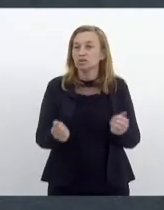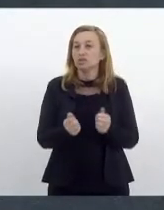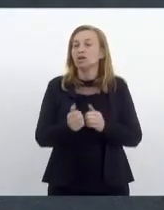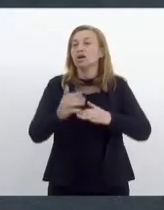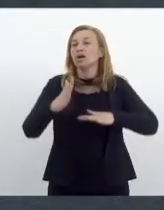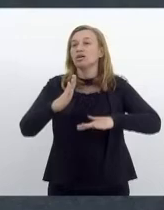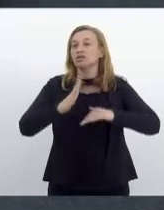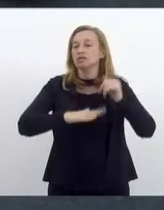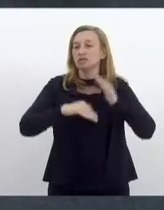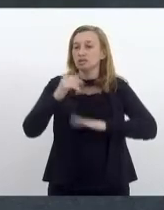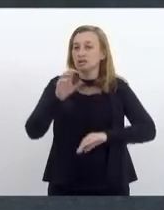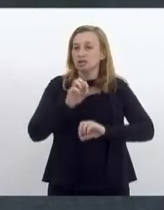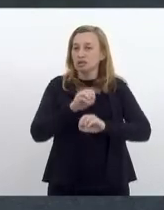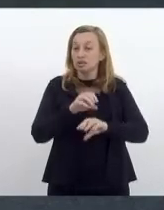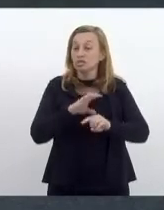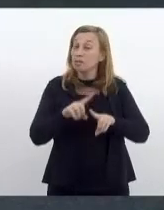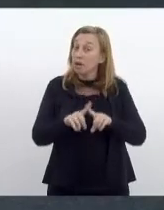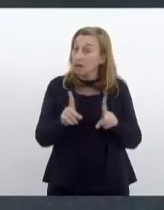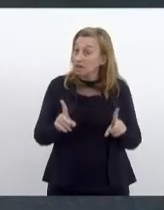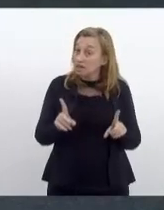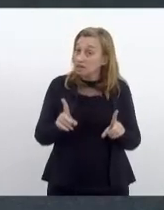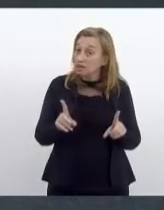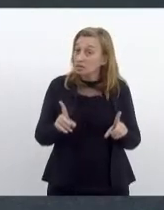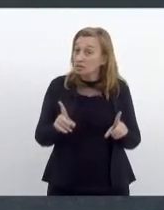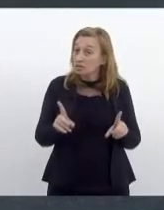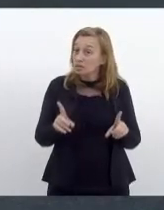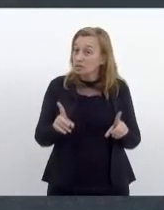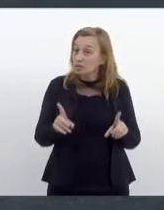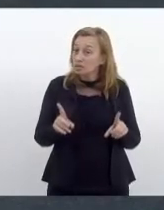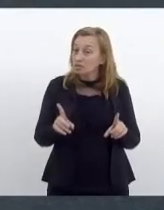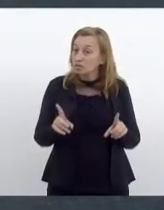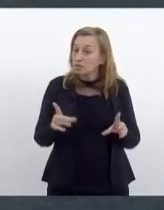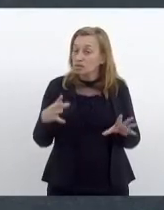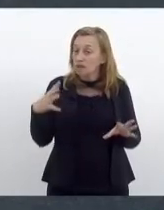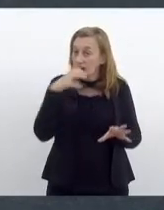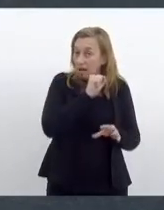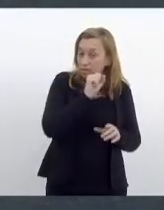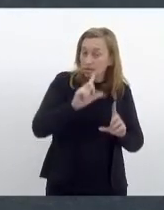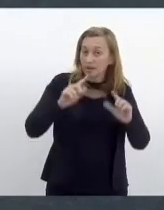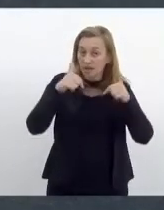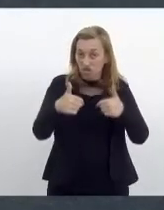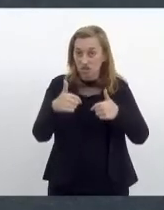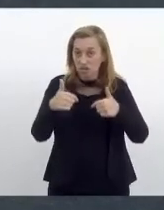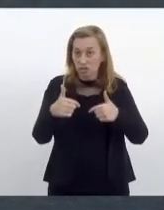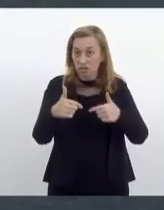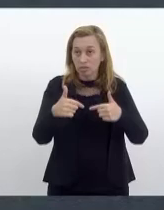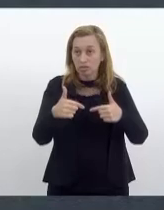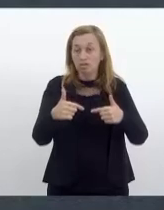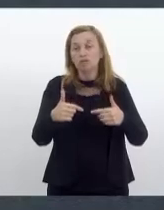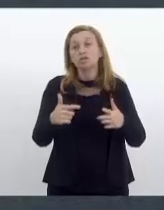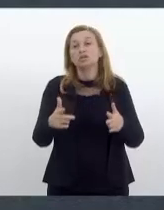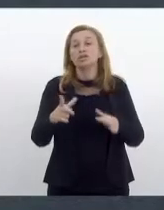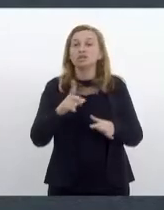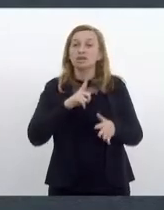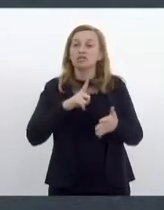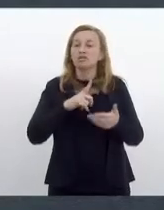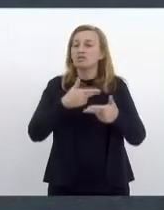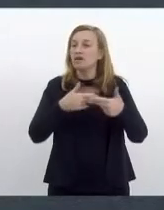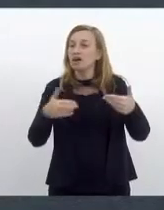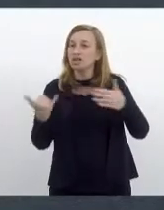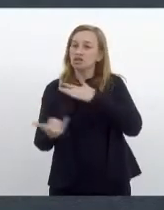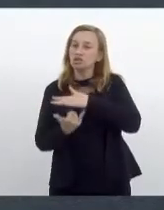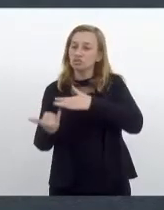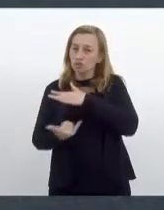educação. Mas isso foi uma situação de improviso, que, de alguma forma, levou com que muitas instituições e